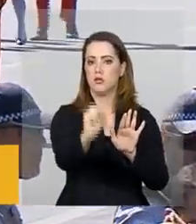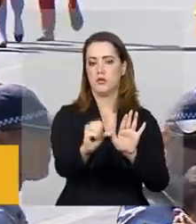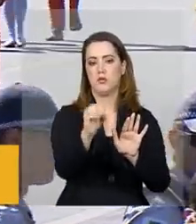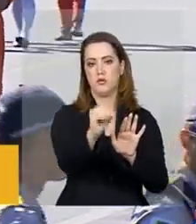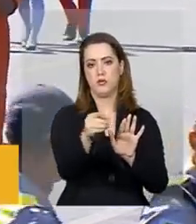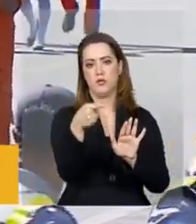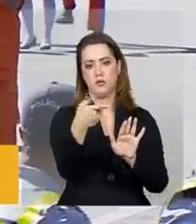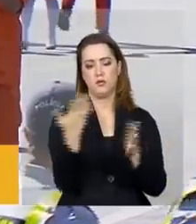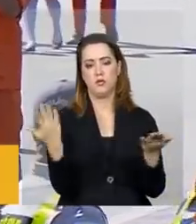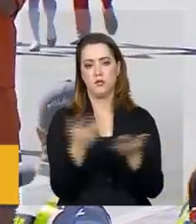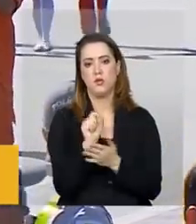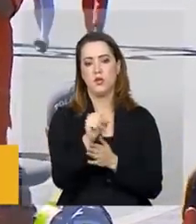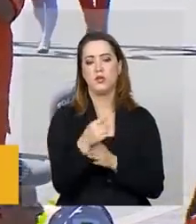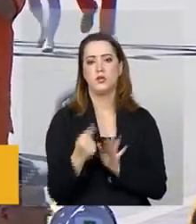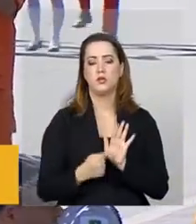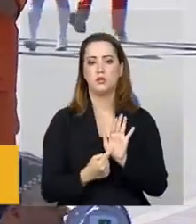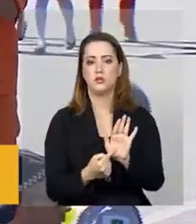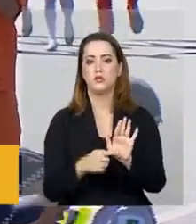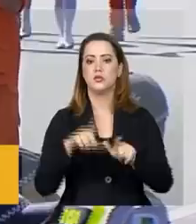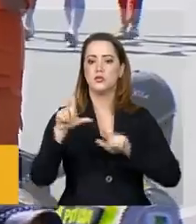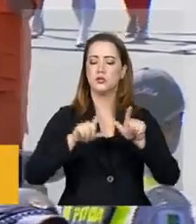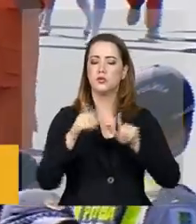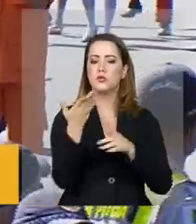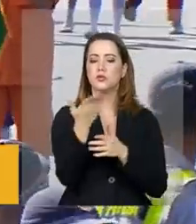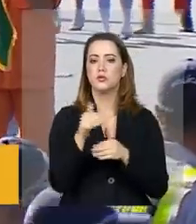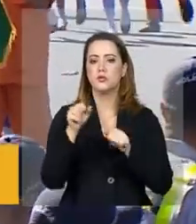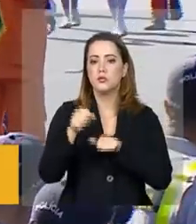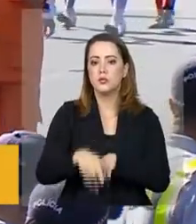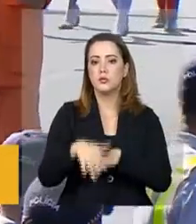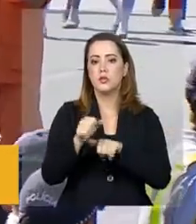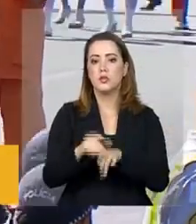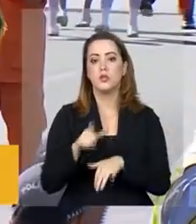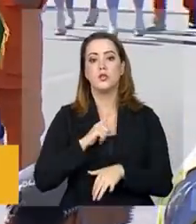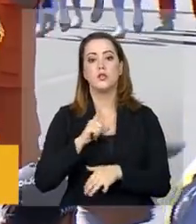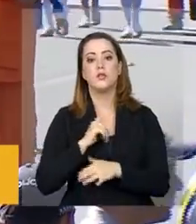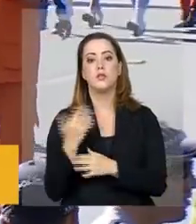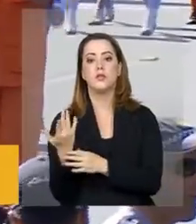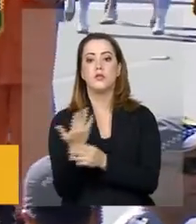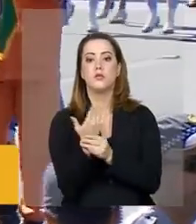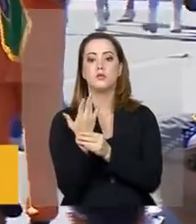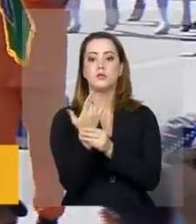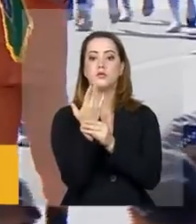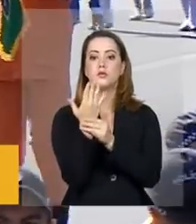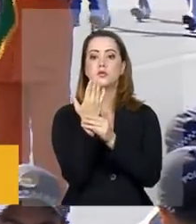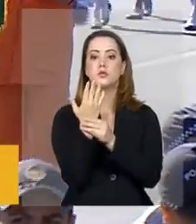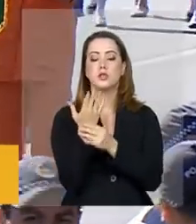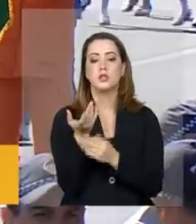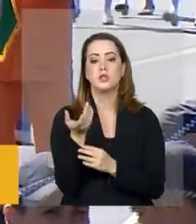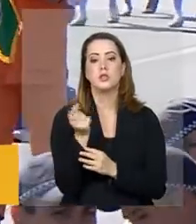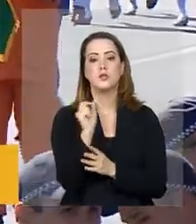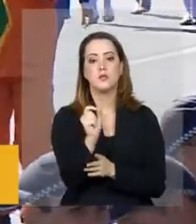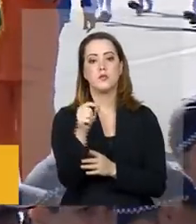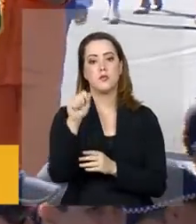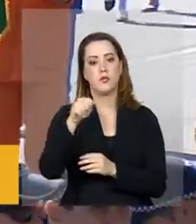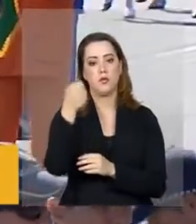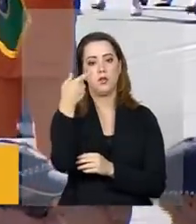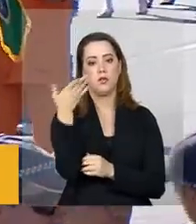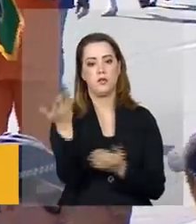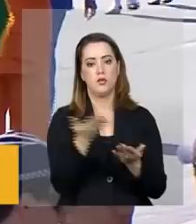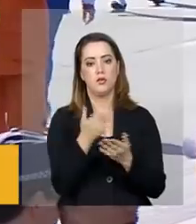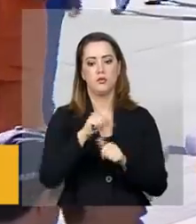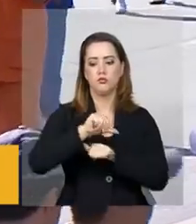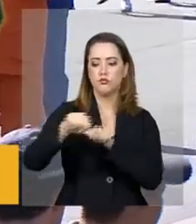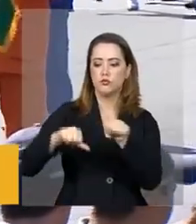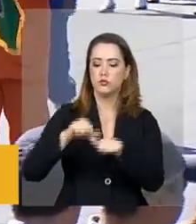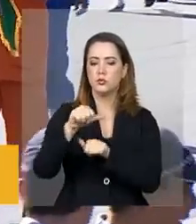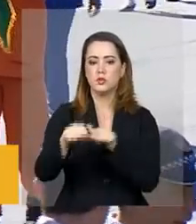andamento à cobertura ali, à transmissão do desfile. Agora o fogo simbólico aqui em Brasília. Sendo conduzido